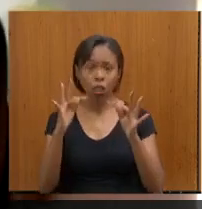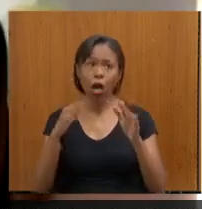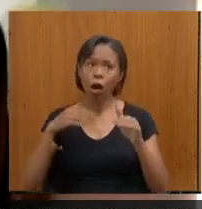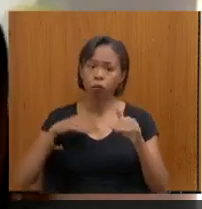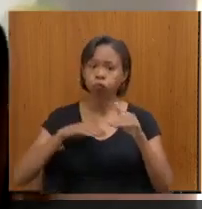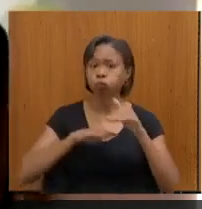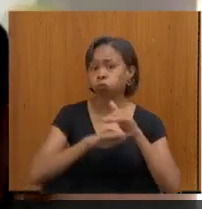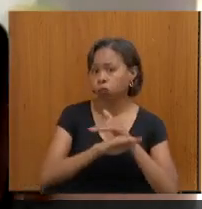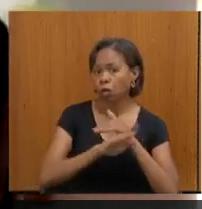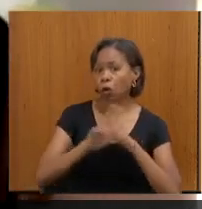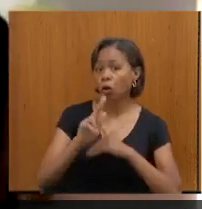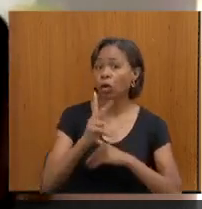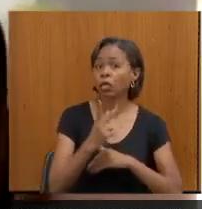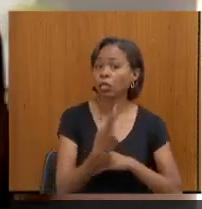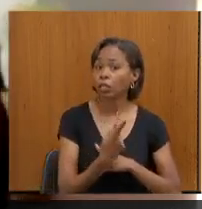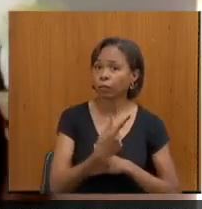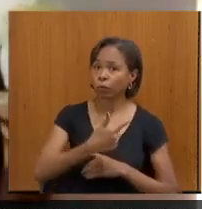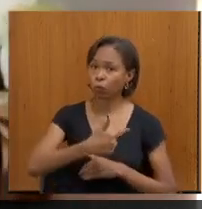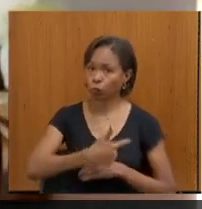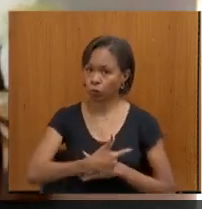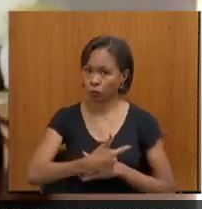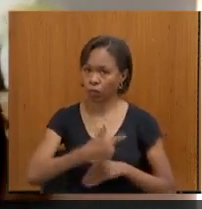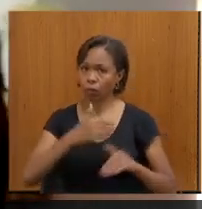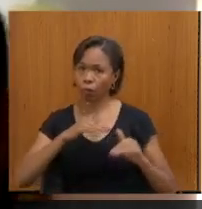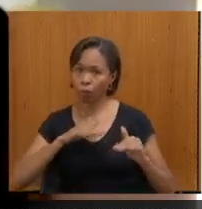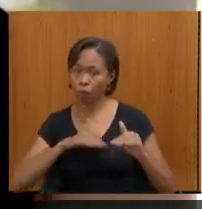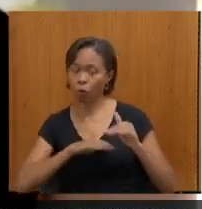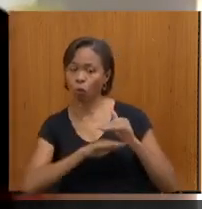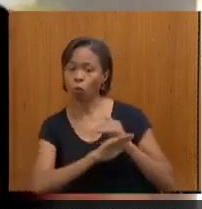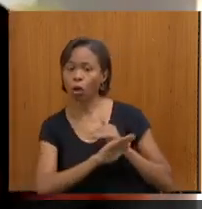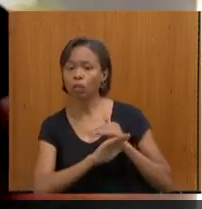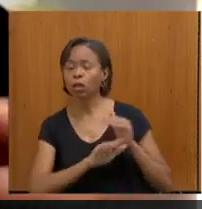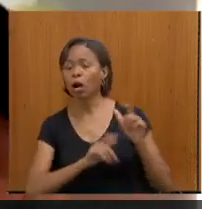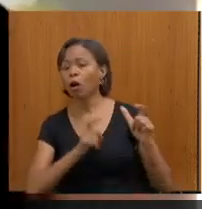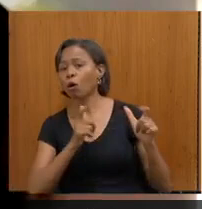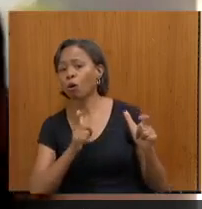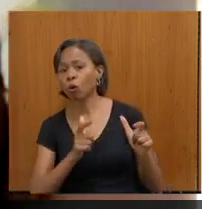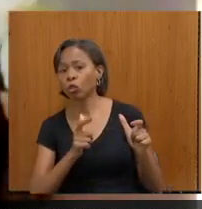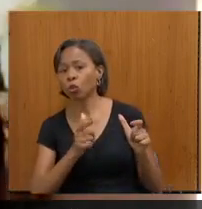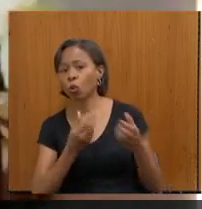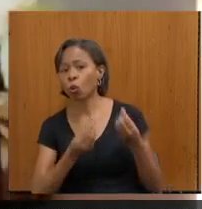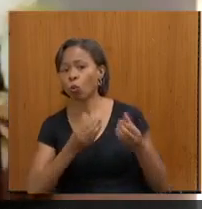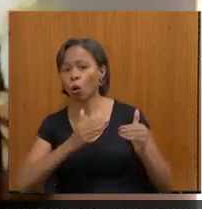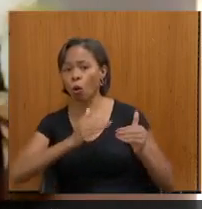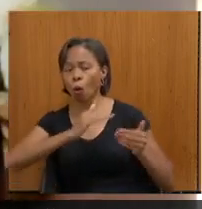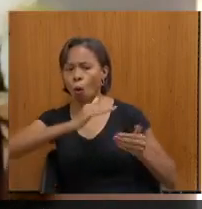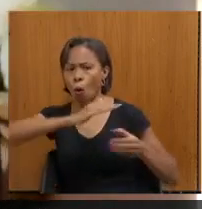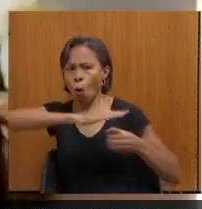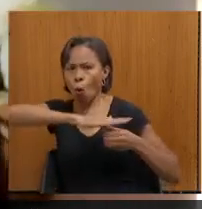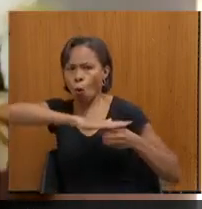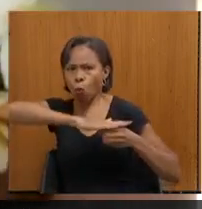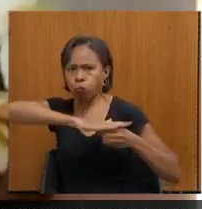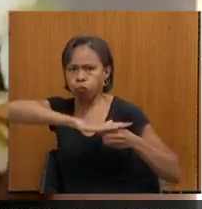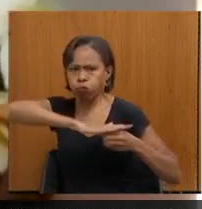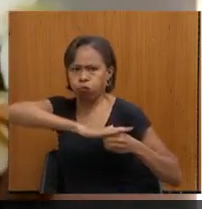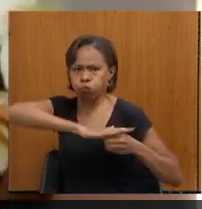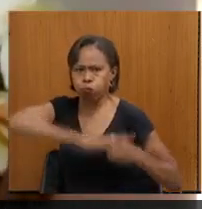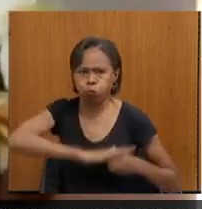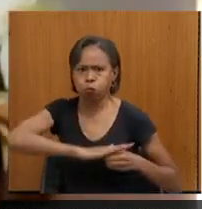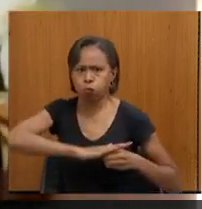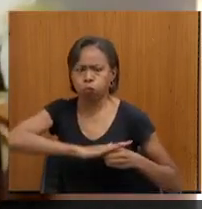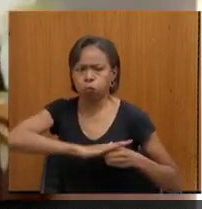o hidrogênio e com compressão tecnologia